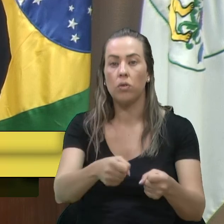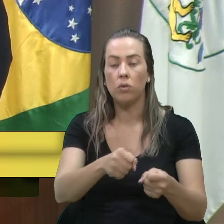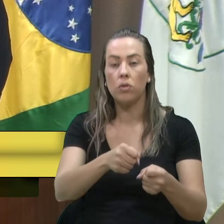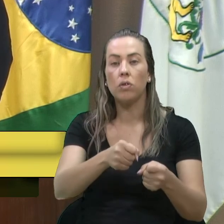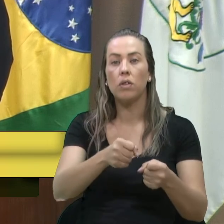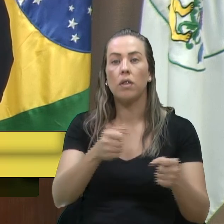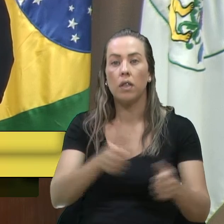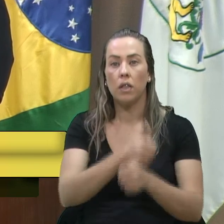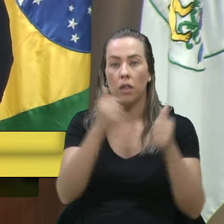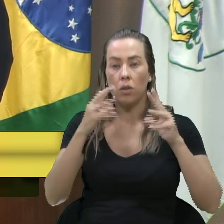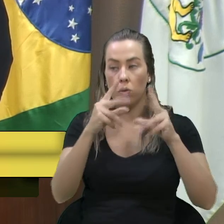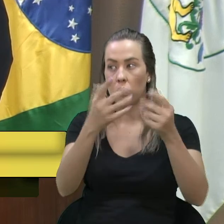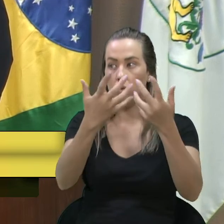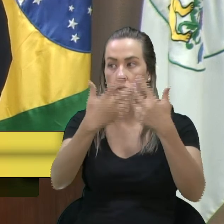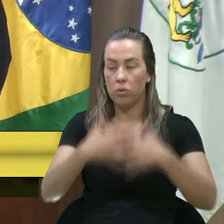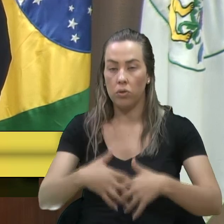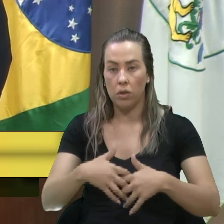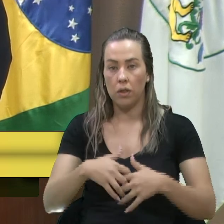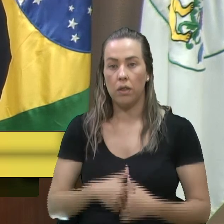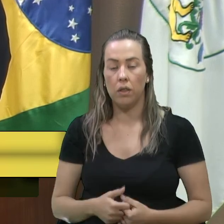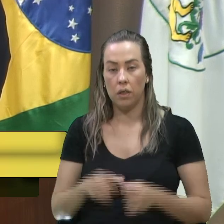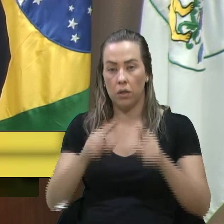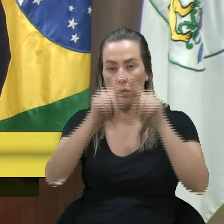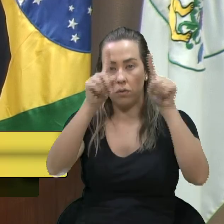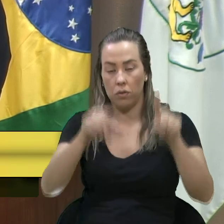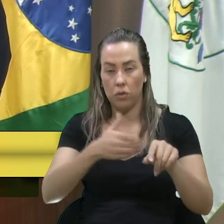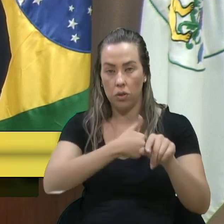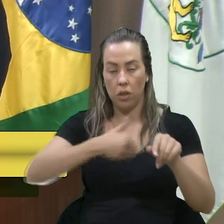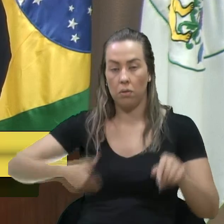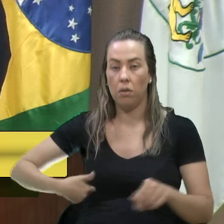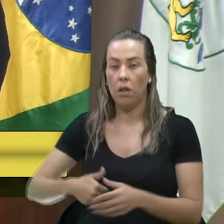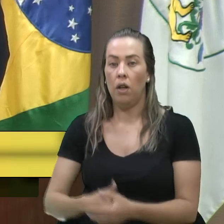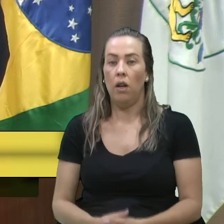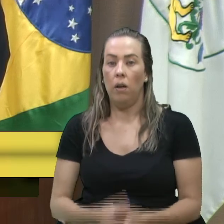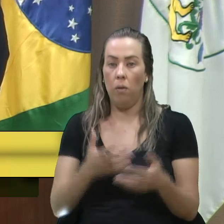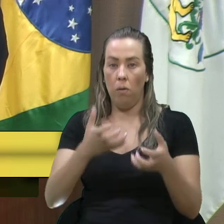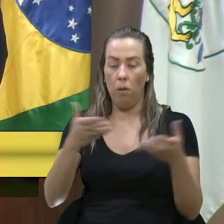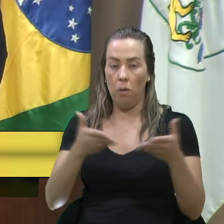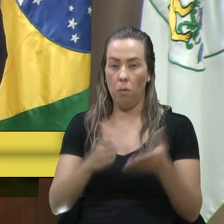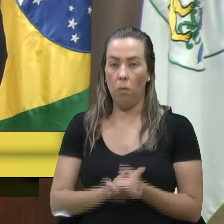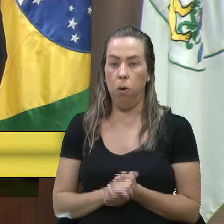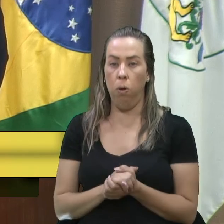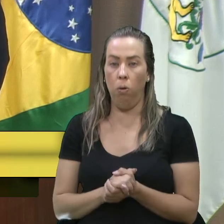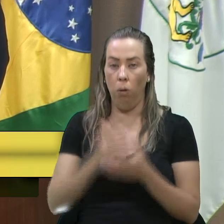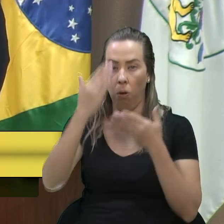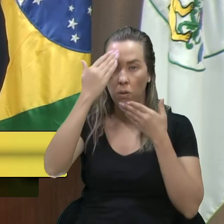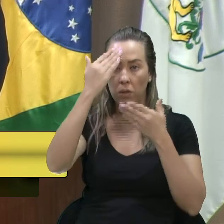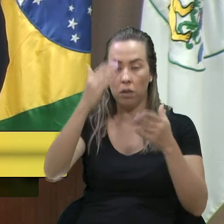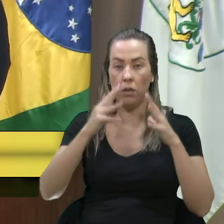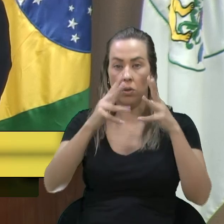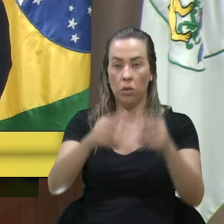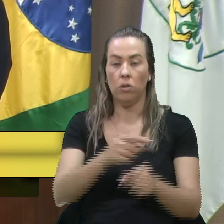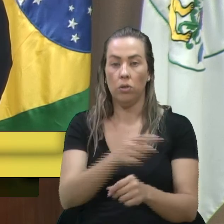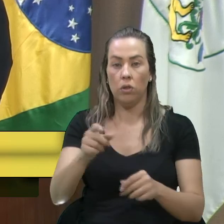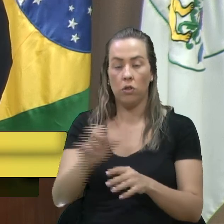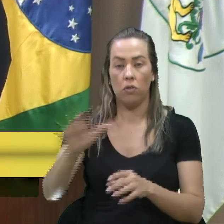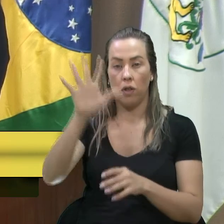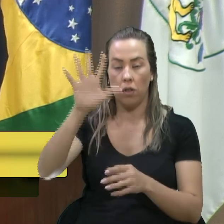para que as coisas funcionem. E o servidor público quer hoje agradecer a todos que os